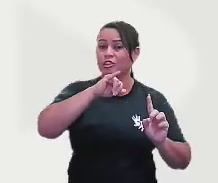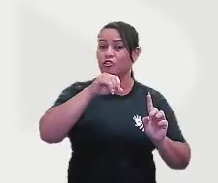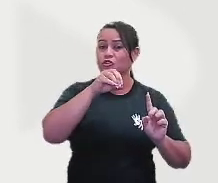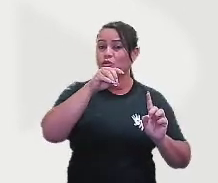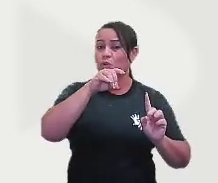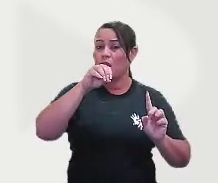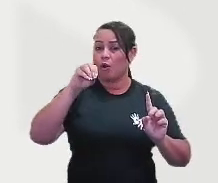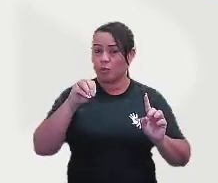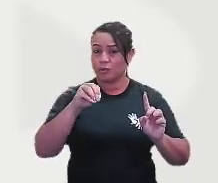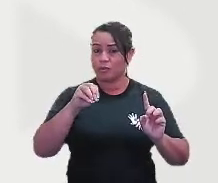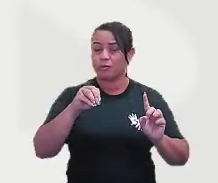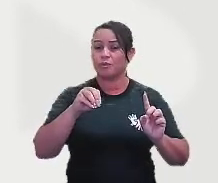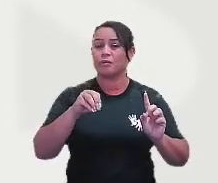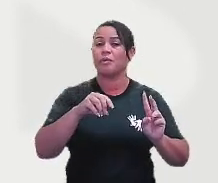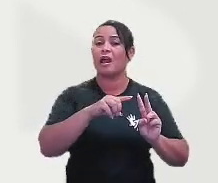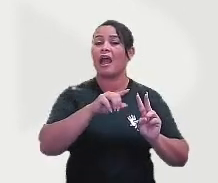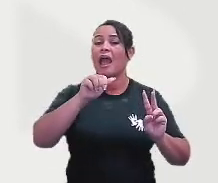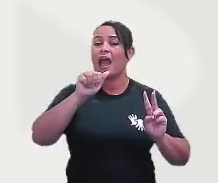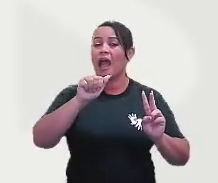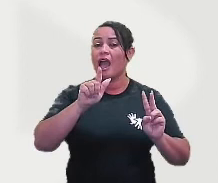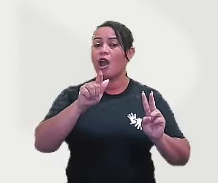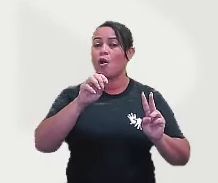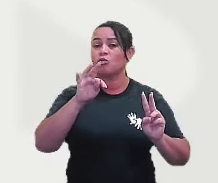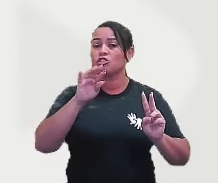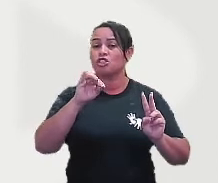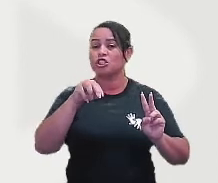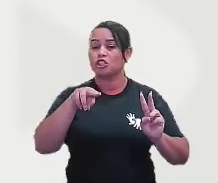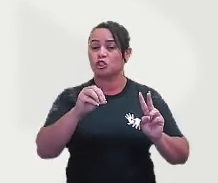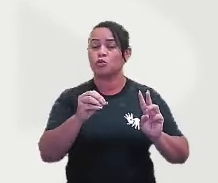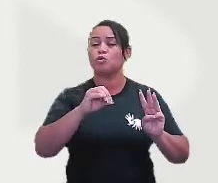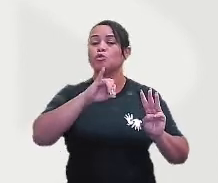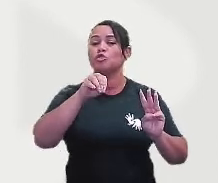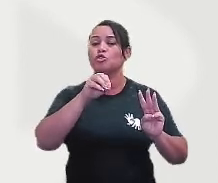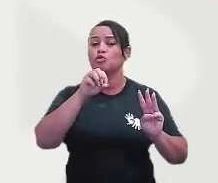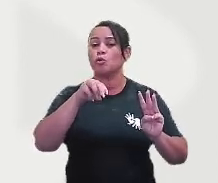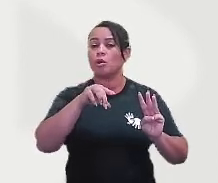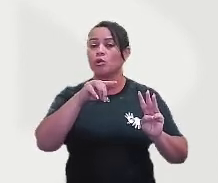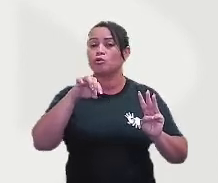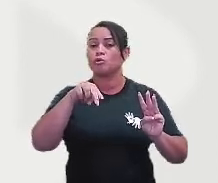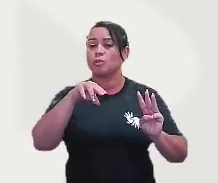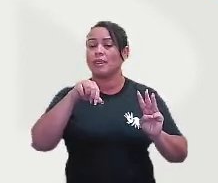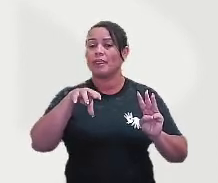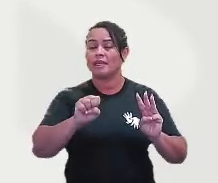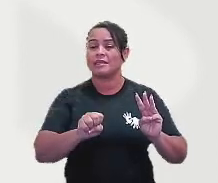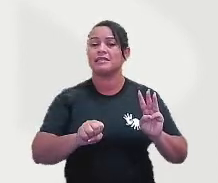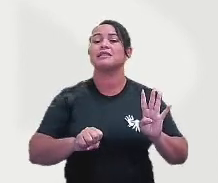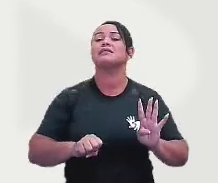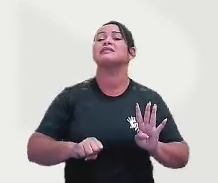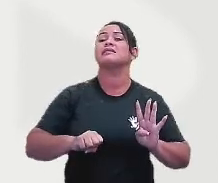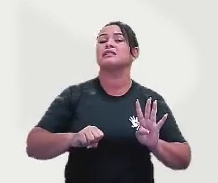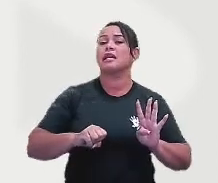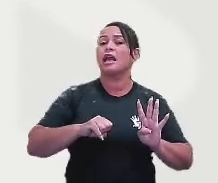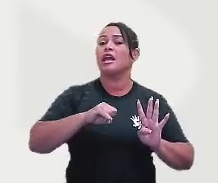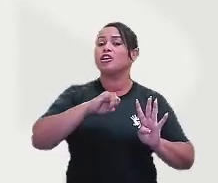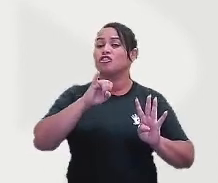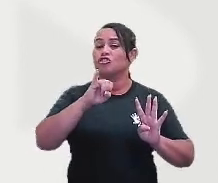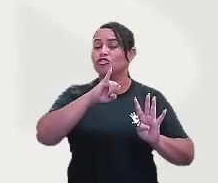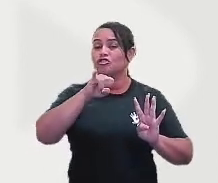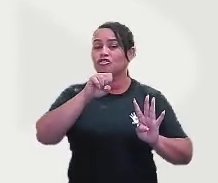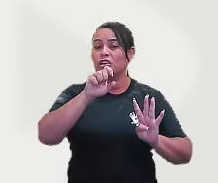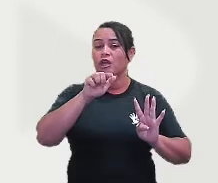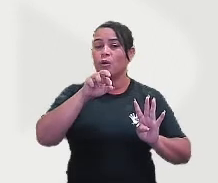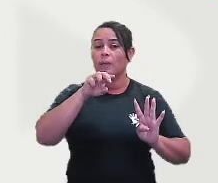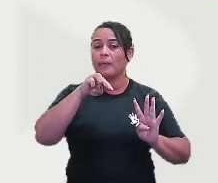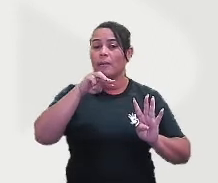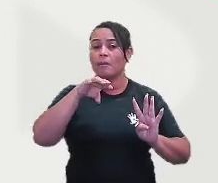Paz Cabral, Agostinho Fagundes, João Nunes da Mata, Jerônimo Cunha do Amaral,